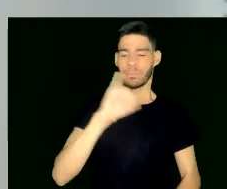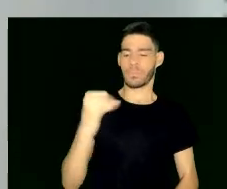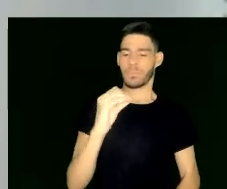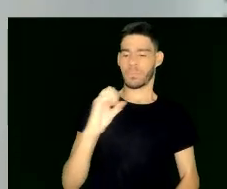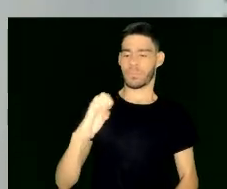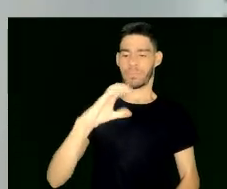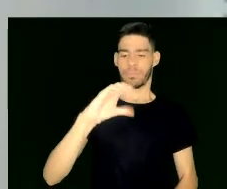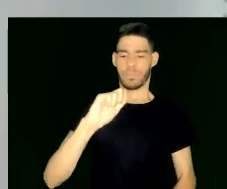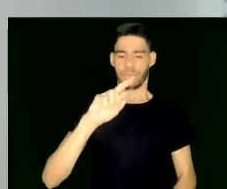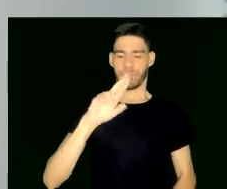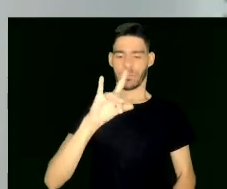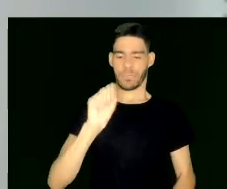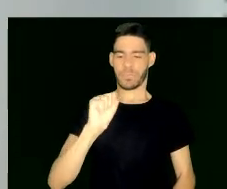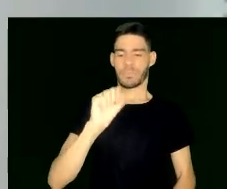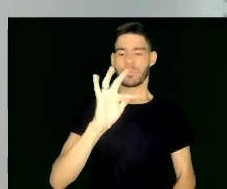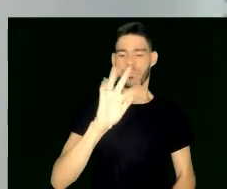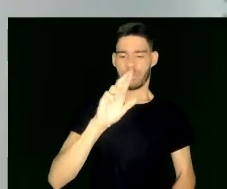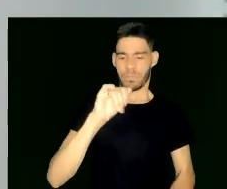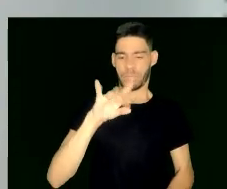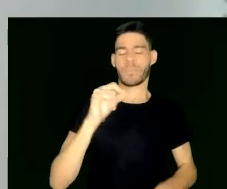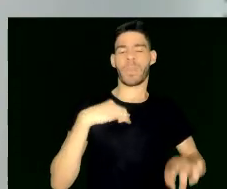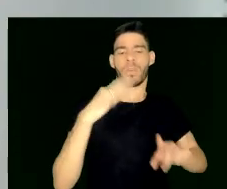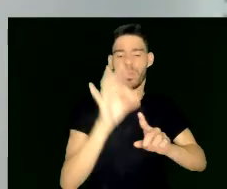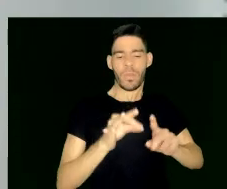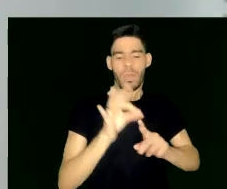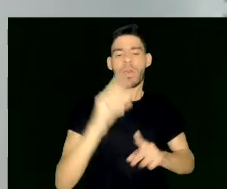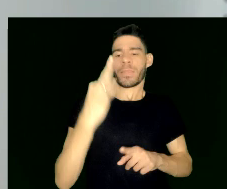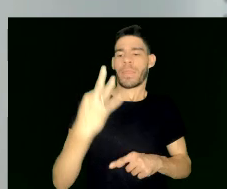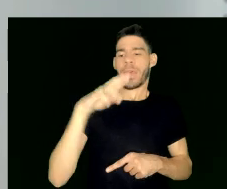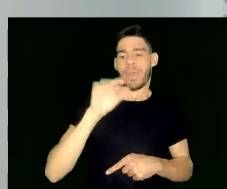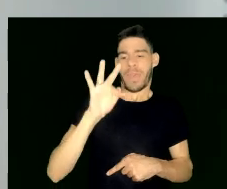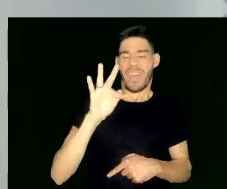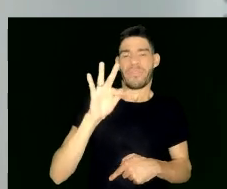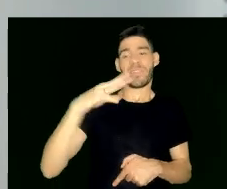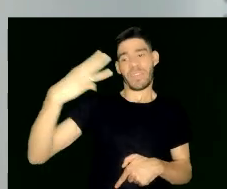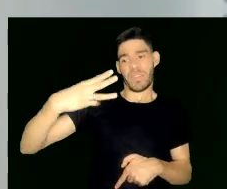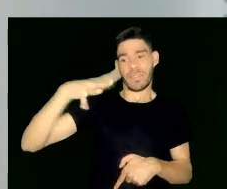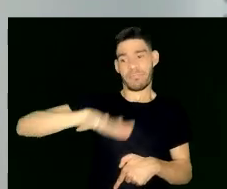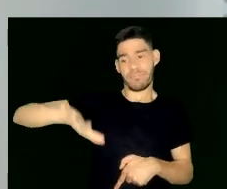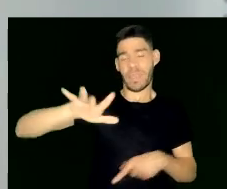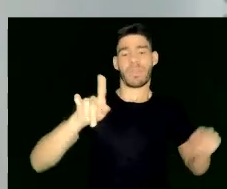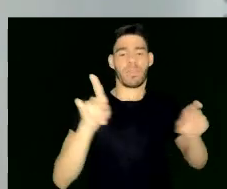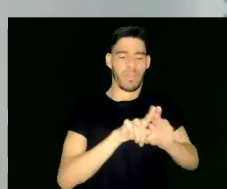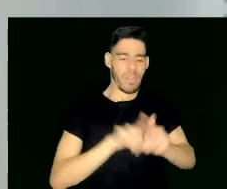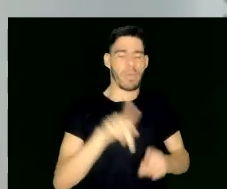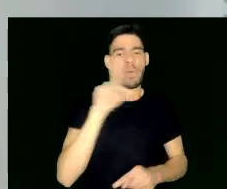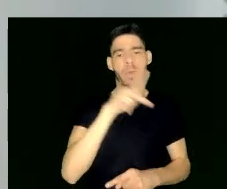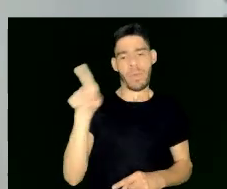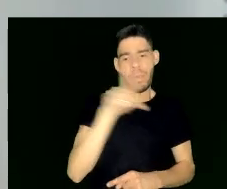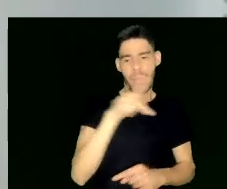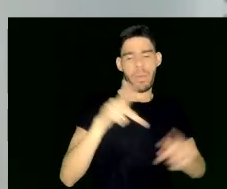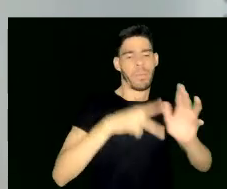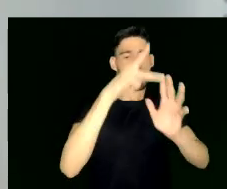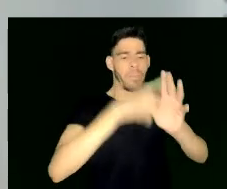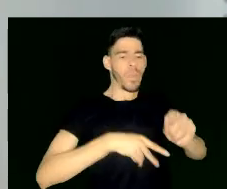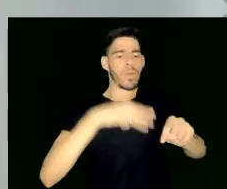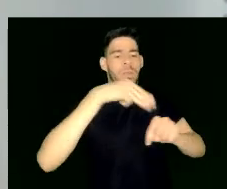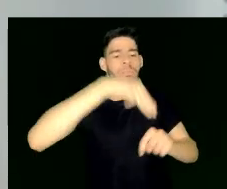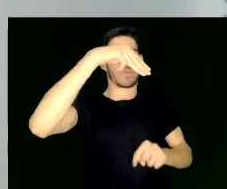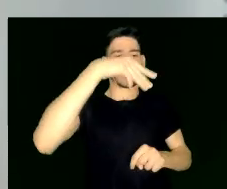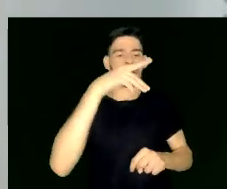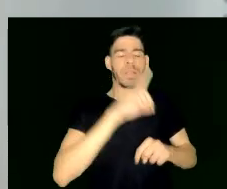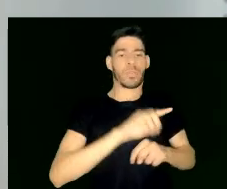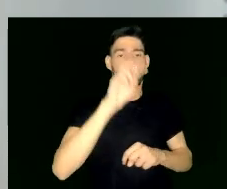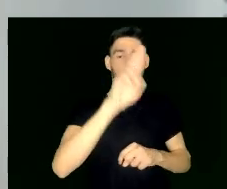Olá, meu nome é José Carlos Francisco, eu sou desembargador federal no Tribunal Regional Federal da Terceira Região, também sou professor do programa